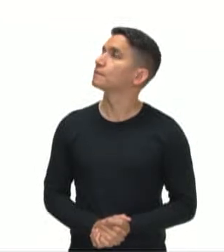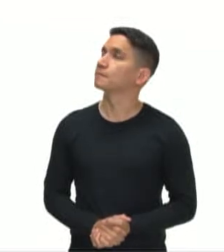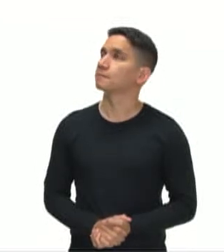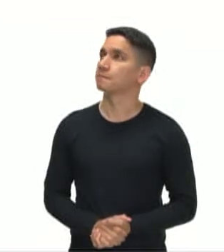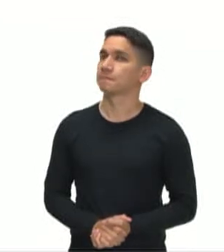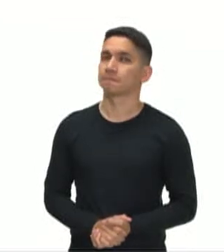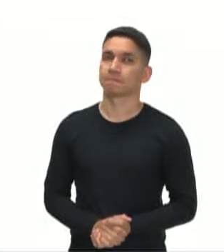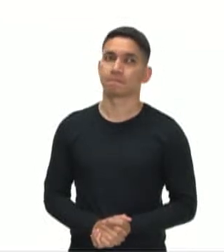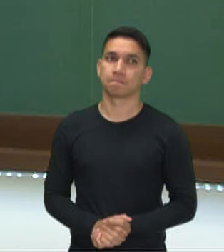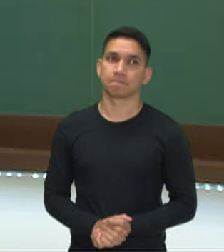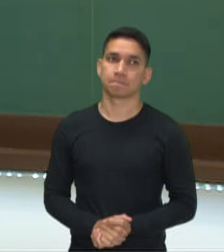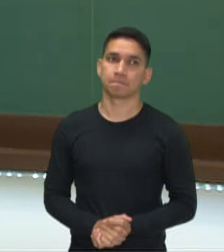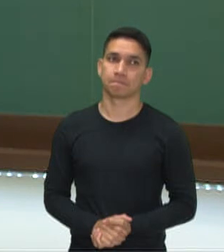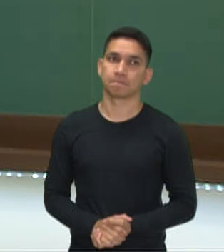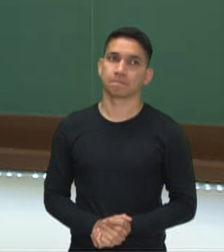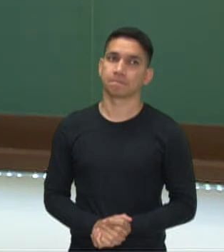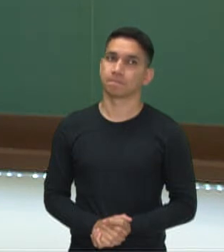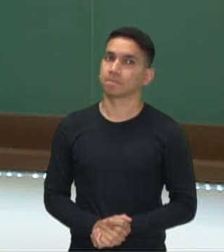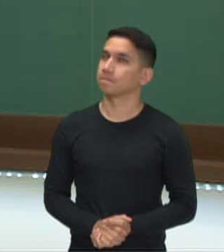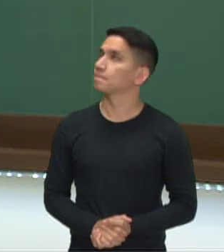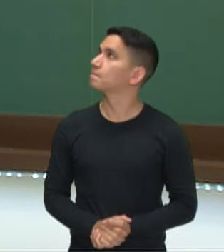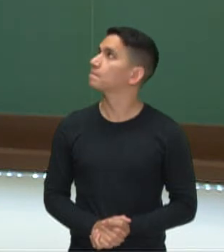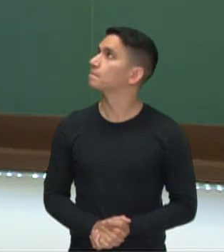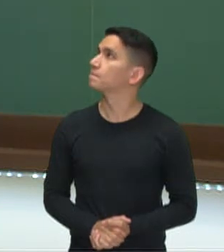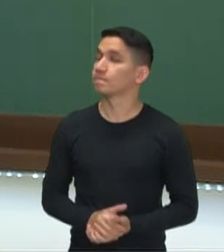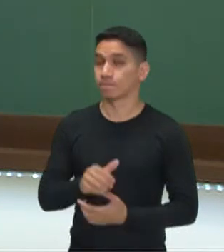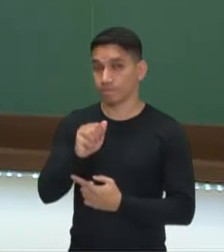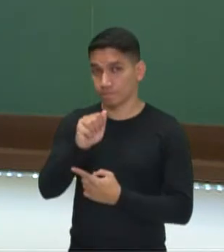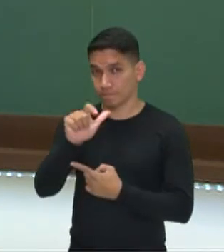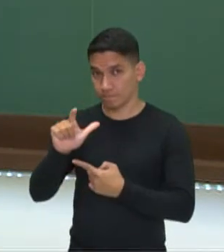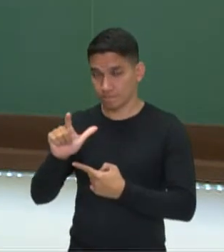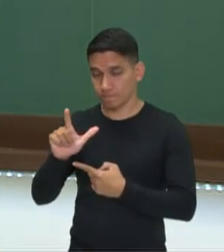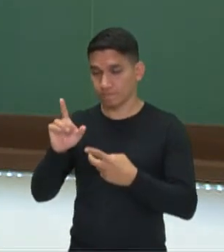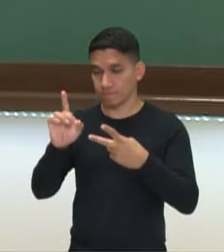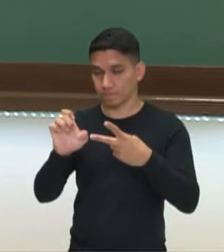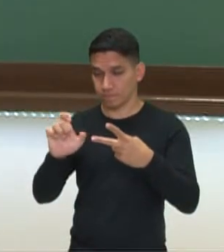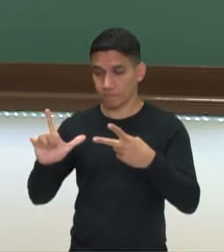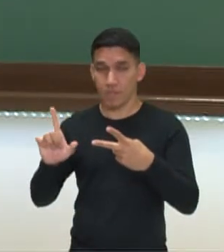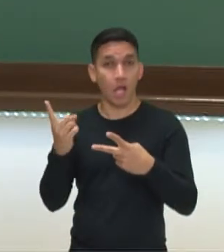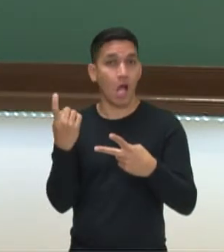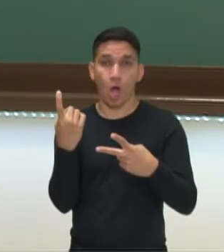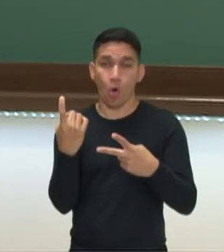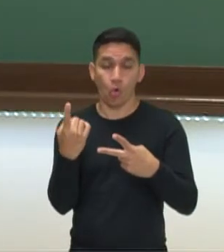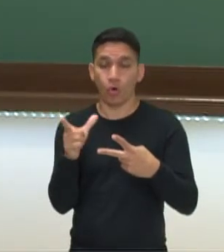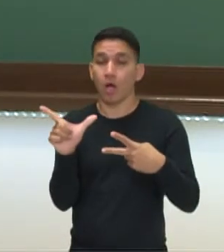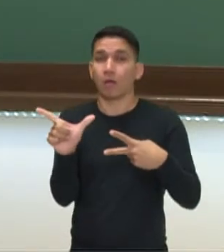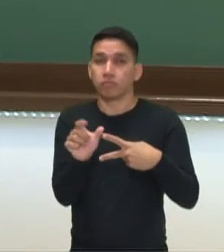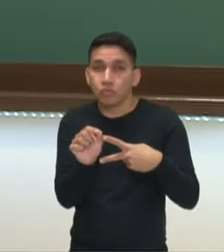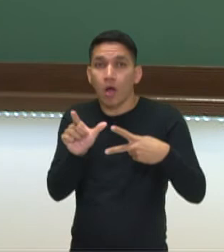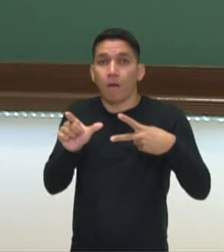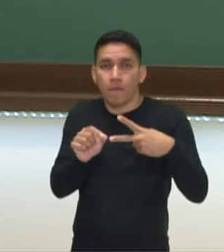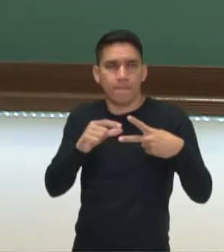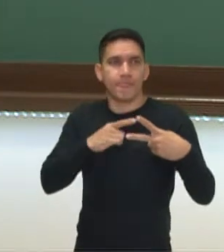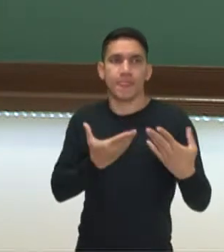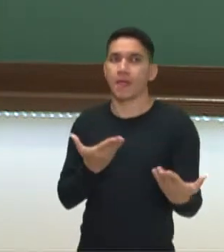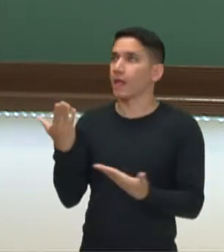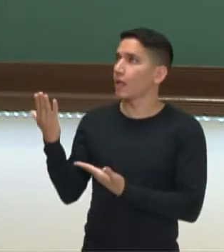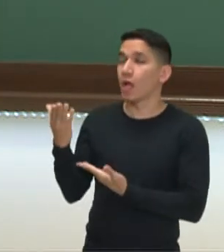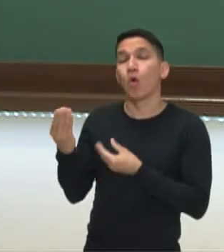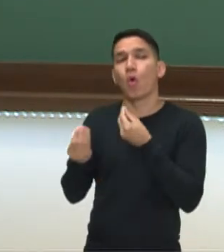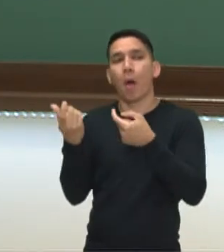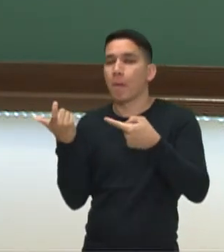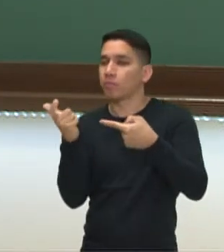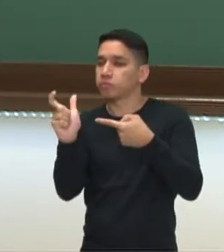nelas, o, al e del. São as únicas contrações que nós temos aqui. Atentem-se para